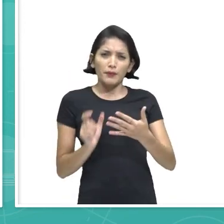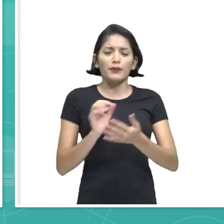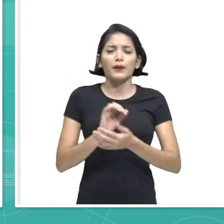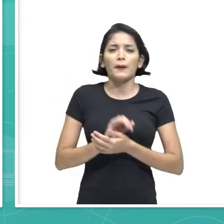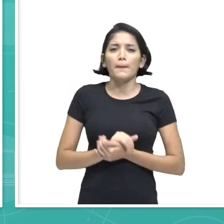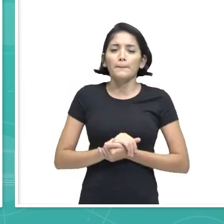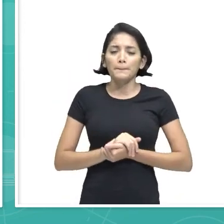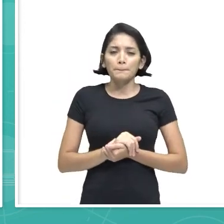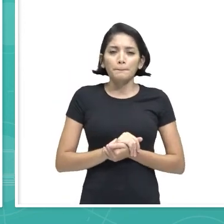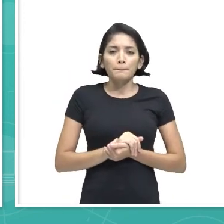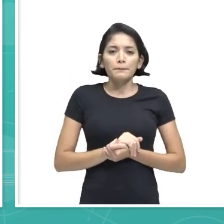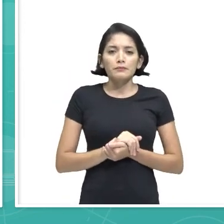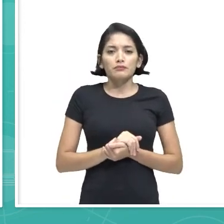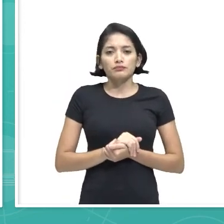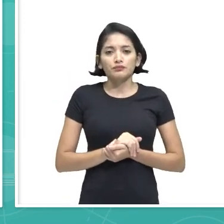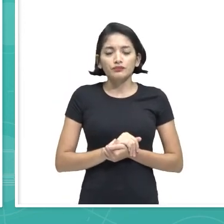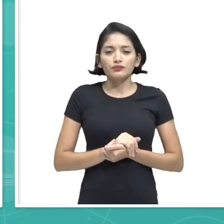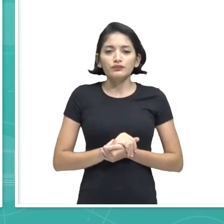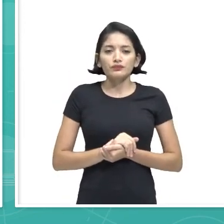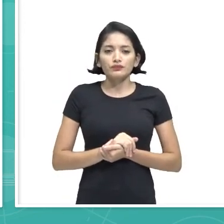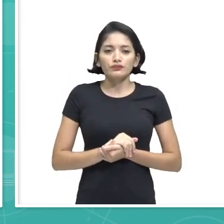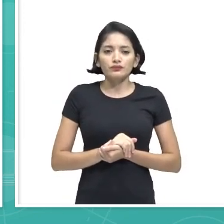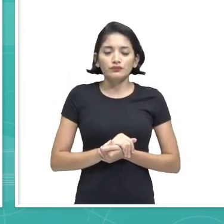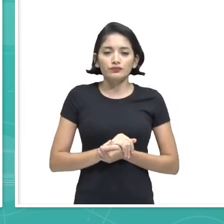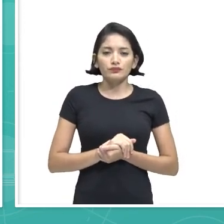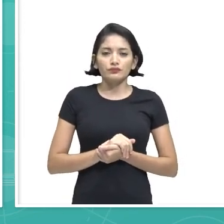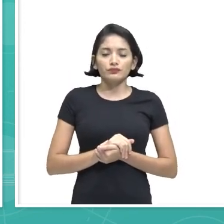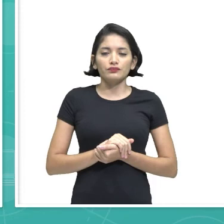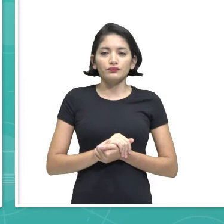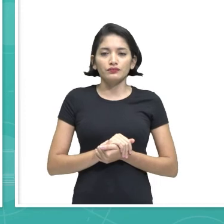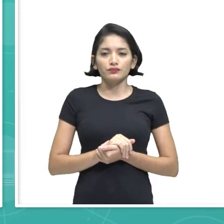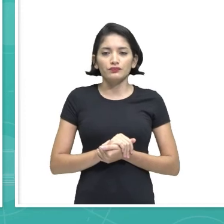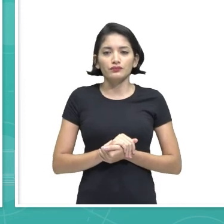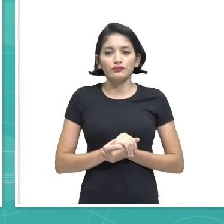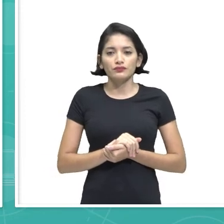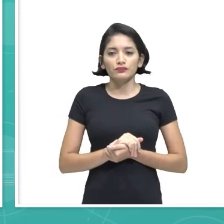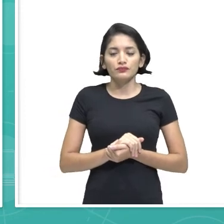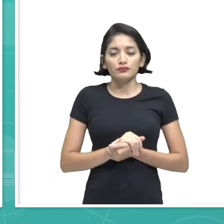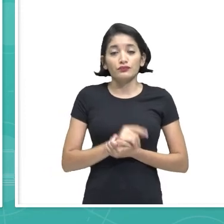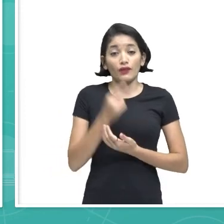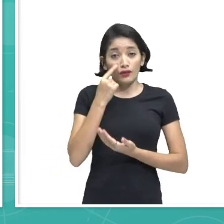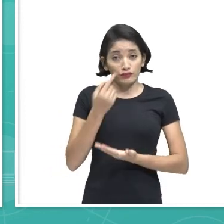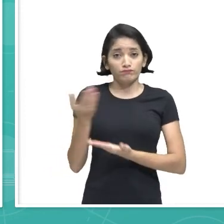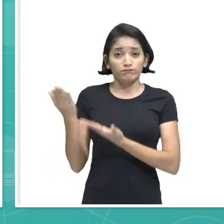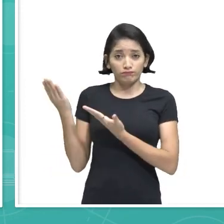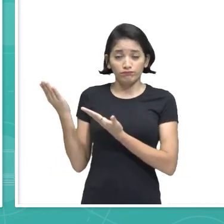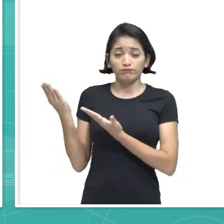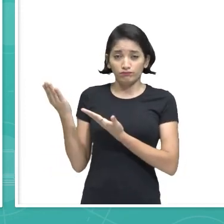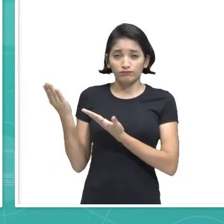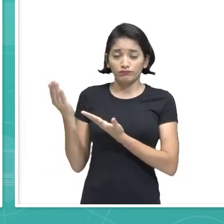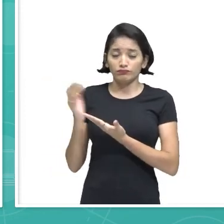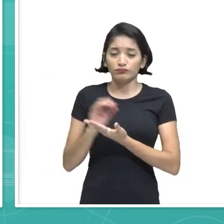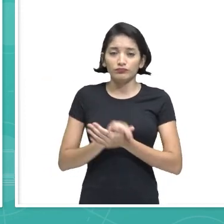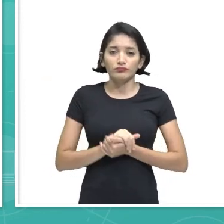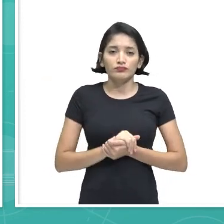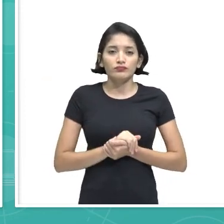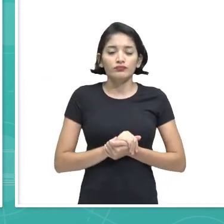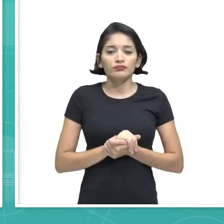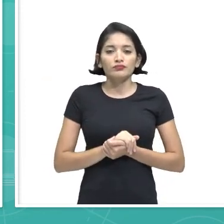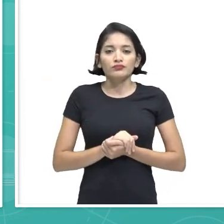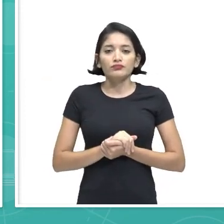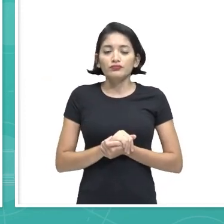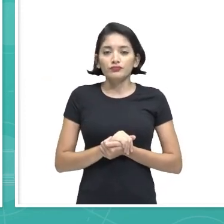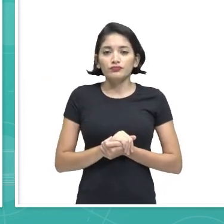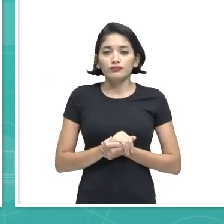contorcionismo, aquatubo, laboral, spinning, halter, step. O que mais que nós